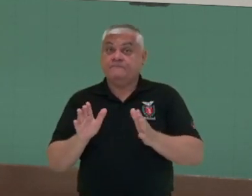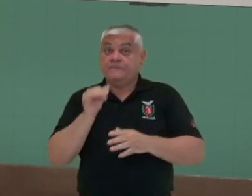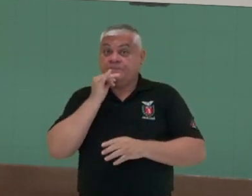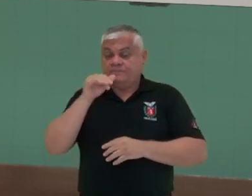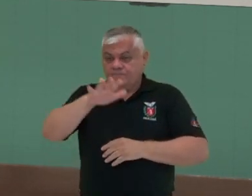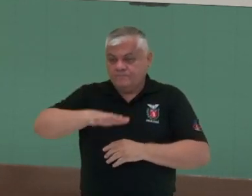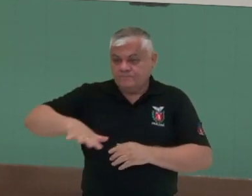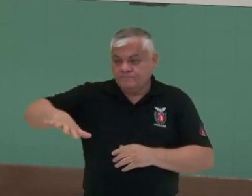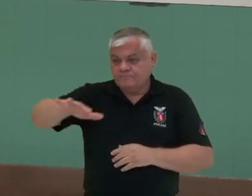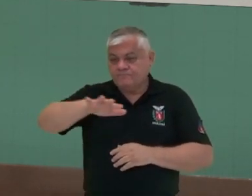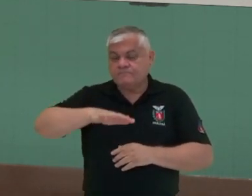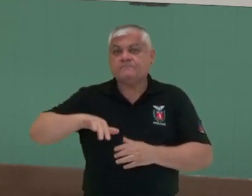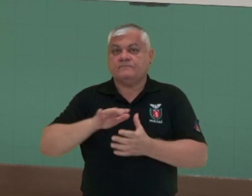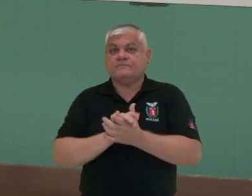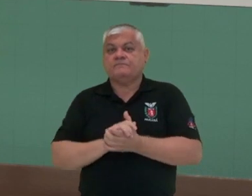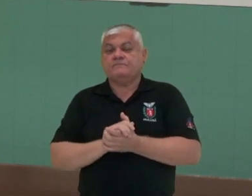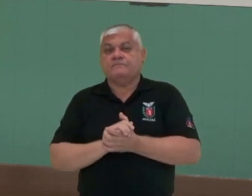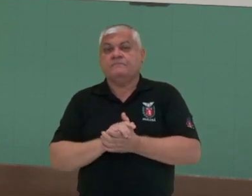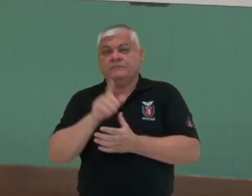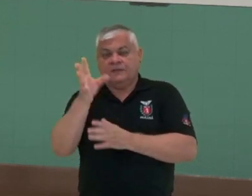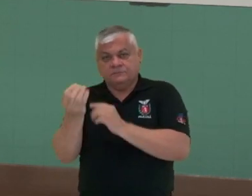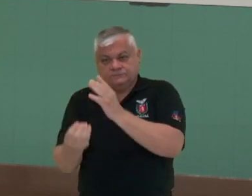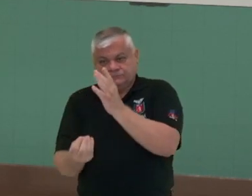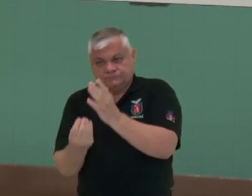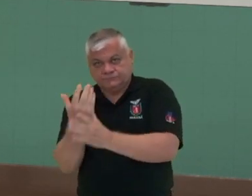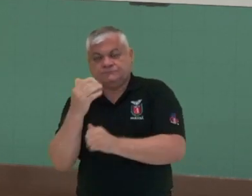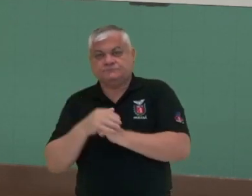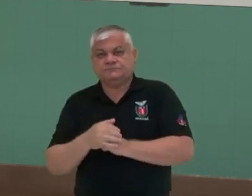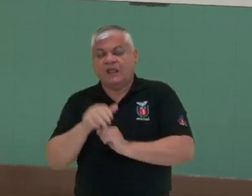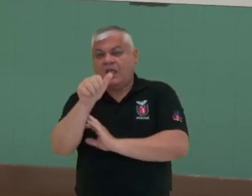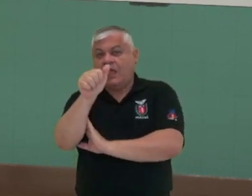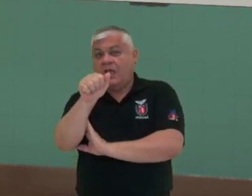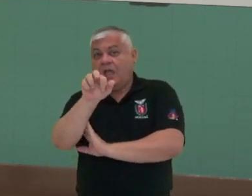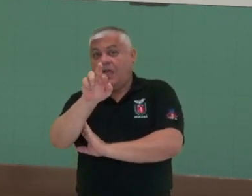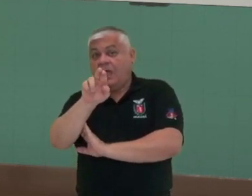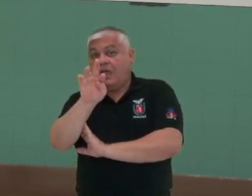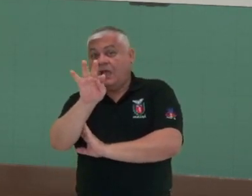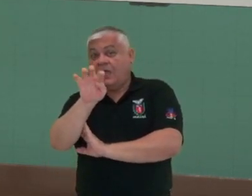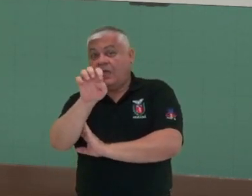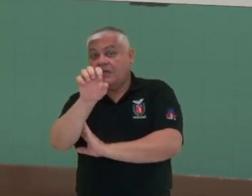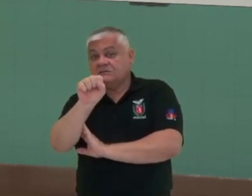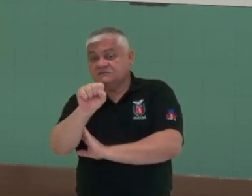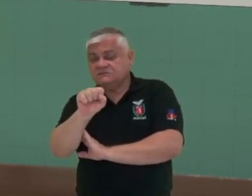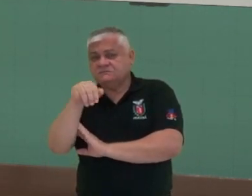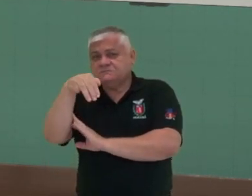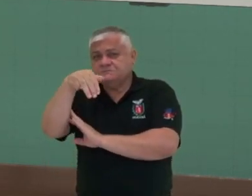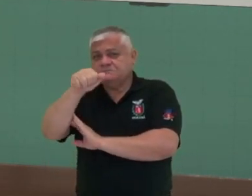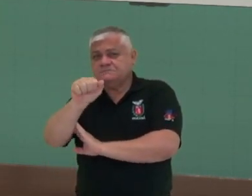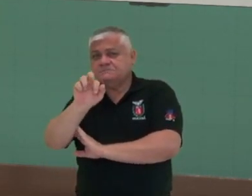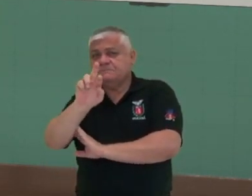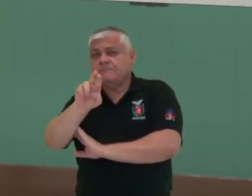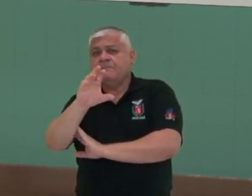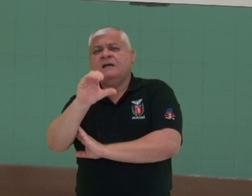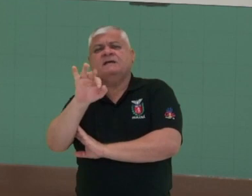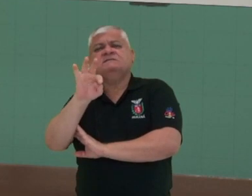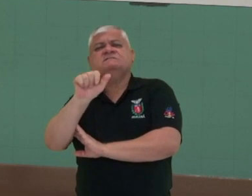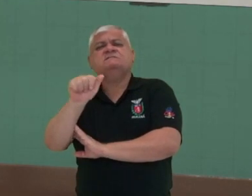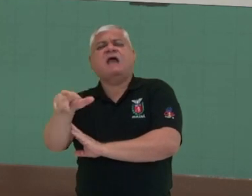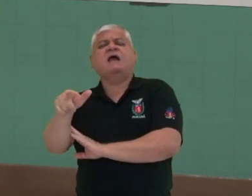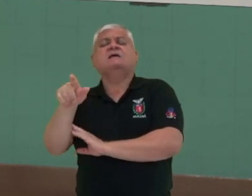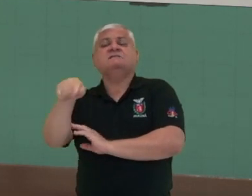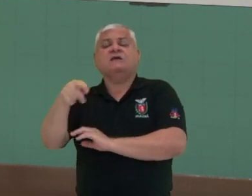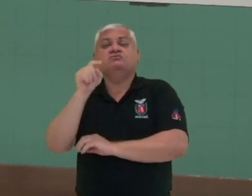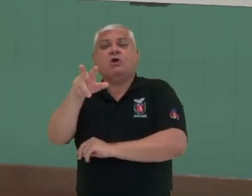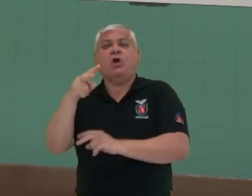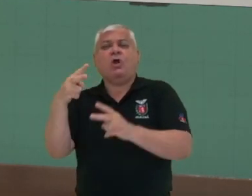na sua origem, as artes marciais, elas não tinham o objetivo de ser só uma luta, mas elas tinham